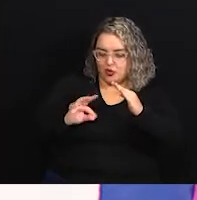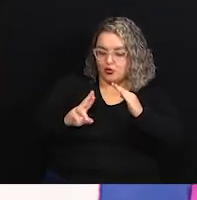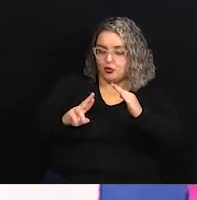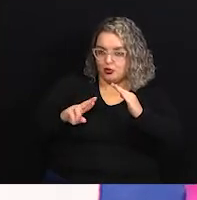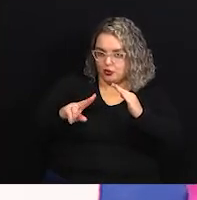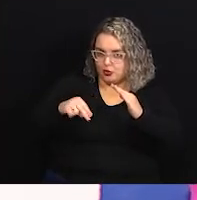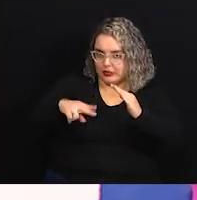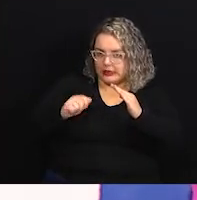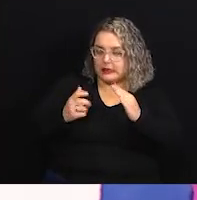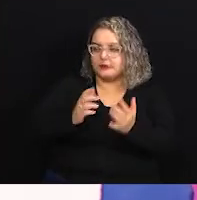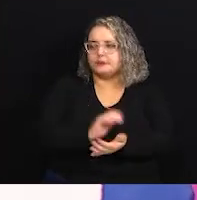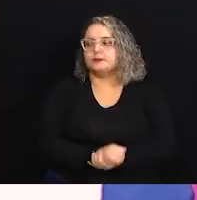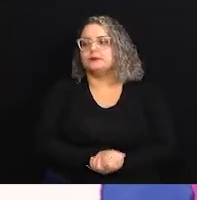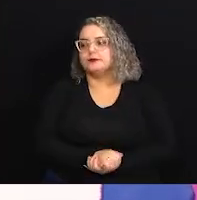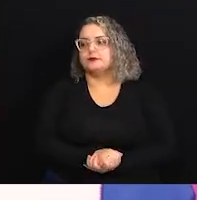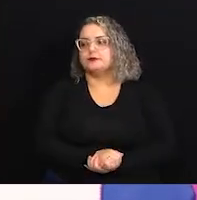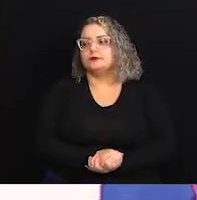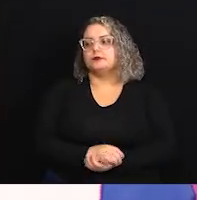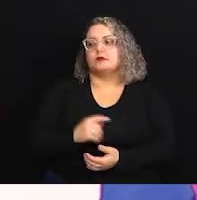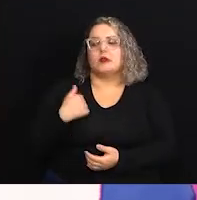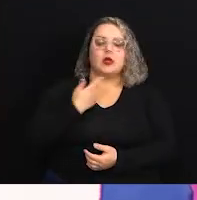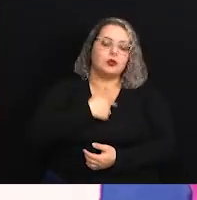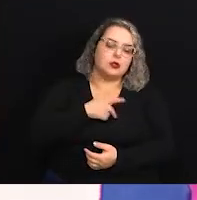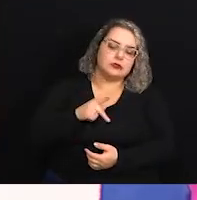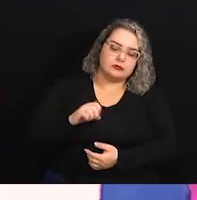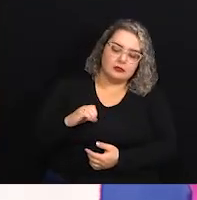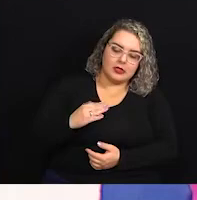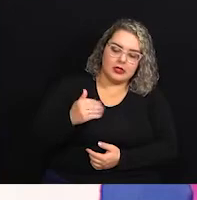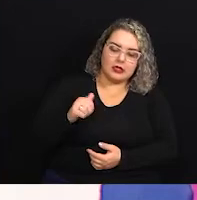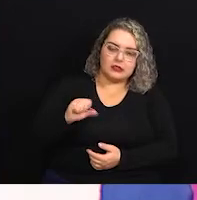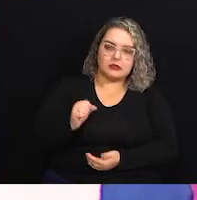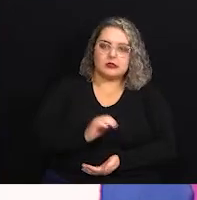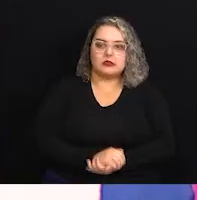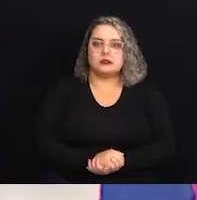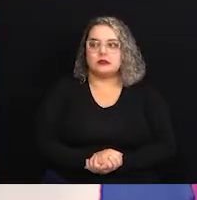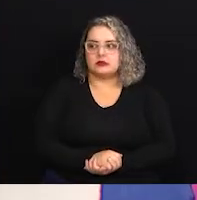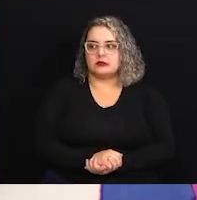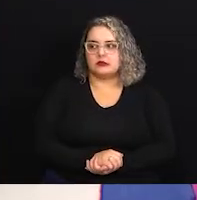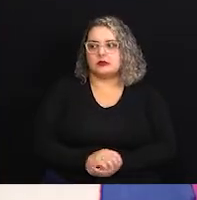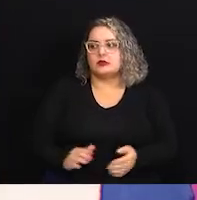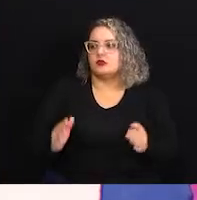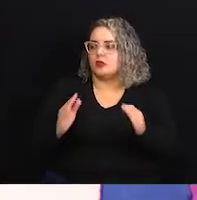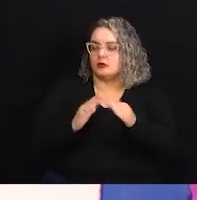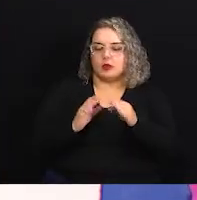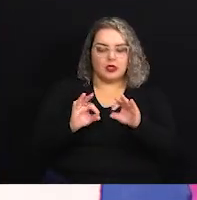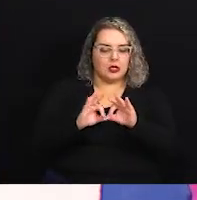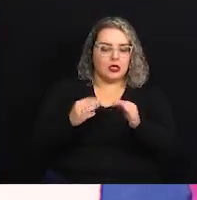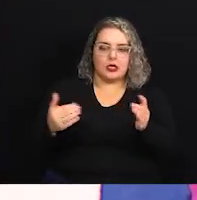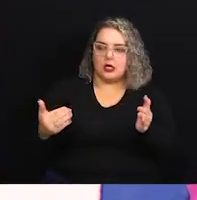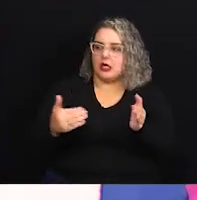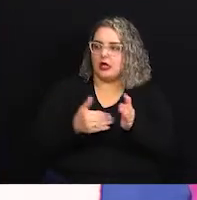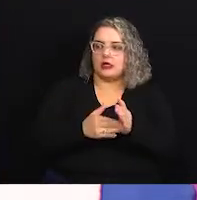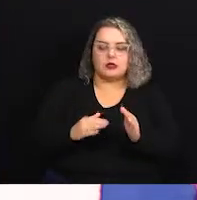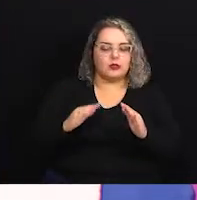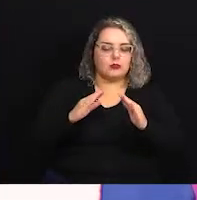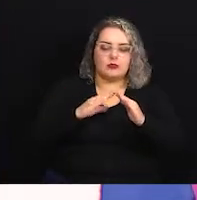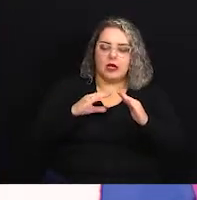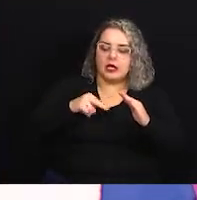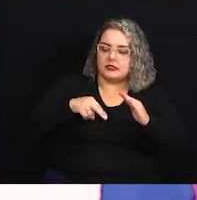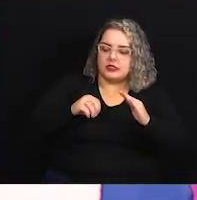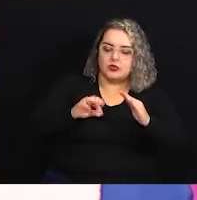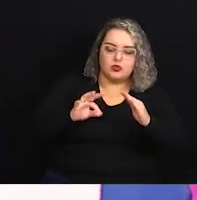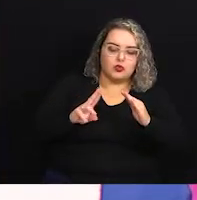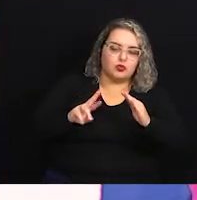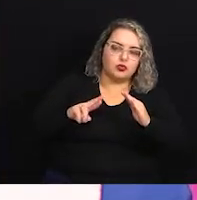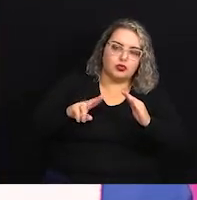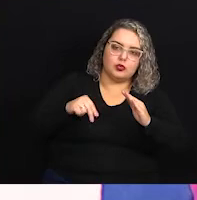noturna. Sim. E nossas peças, eu diria que elas se encaixam numa casa de família até numa casa noturna. Cada